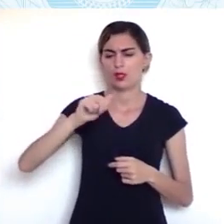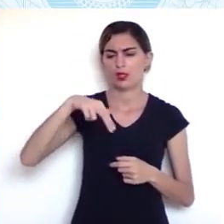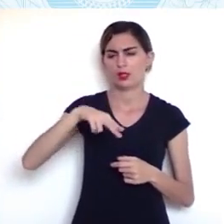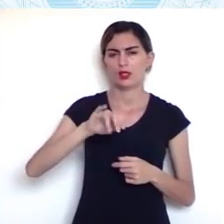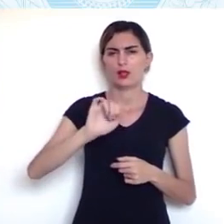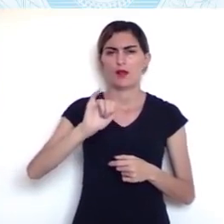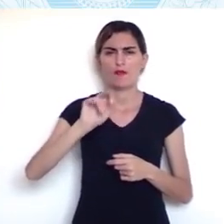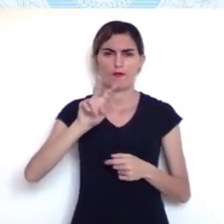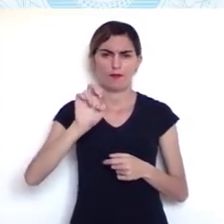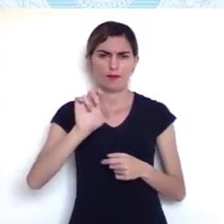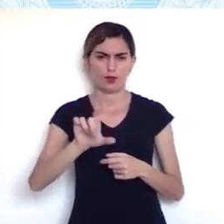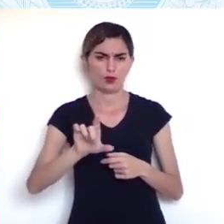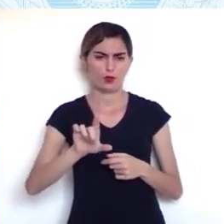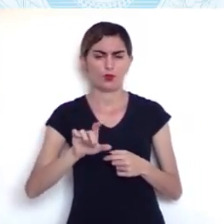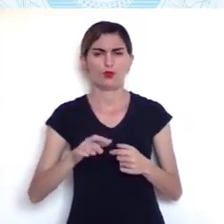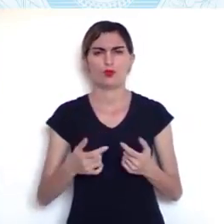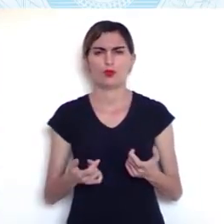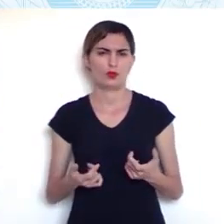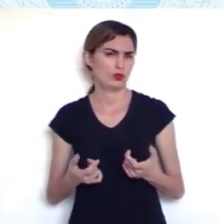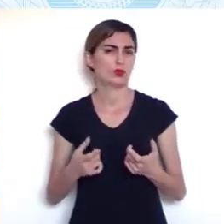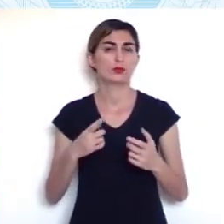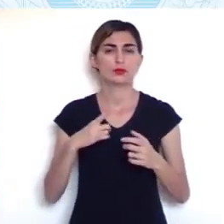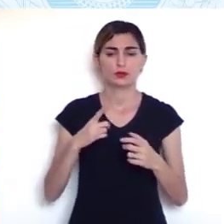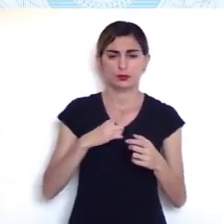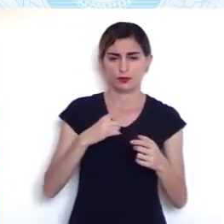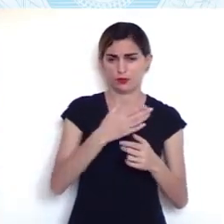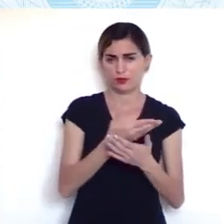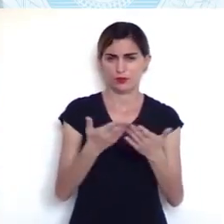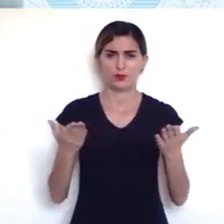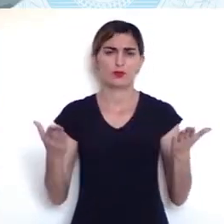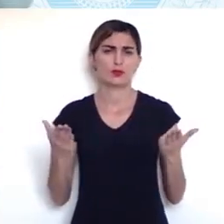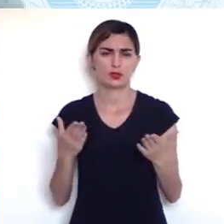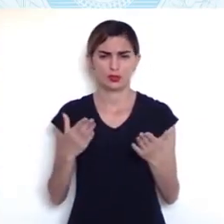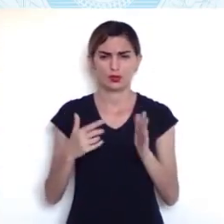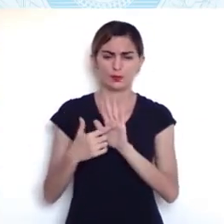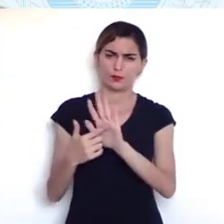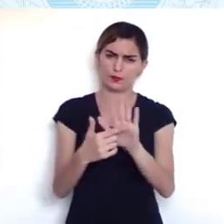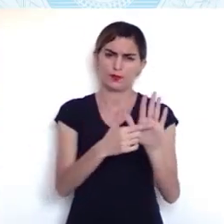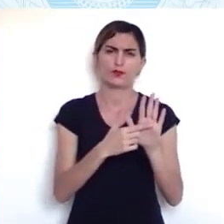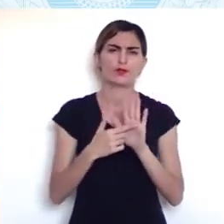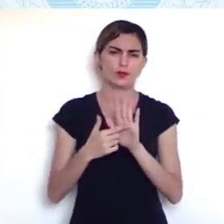prezados e prezadas, então, vocês estão diante aí do maior